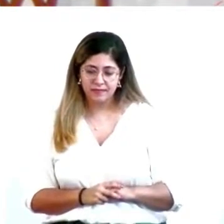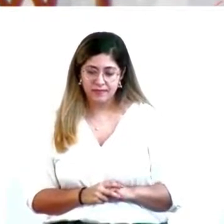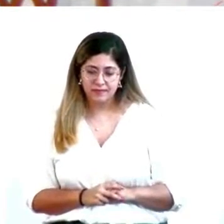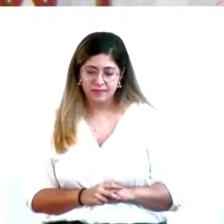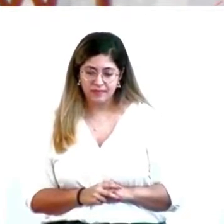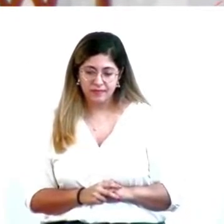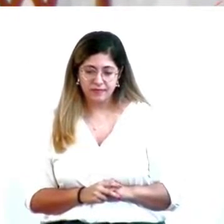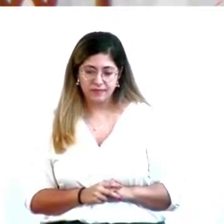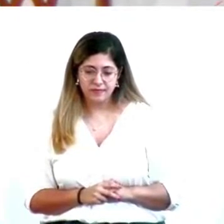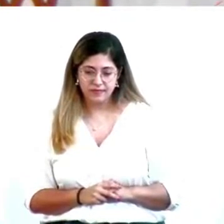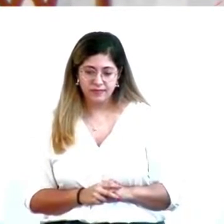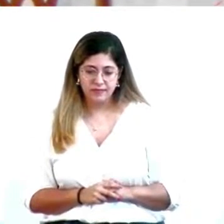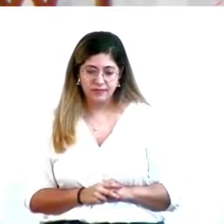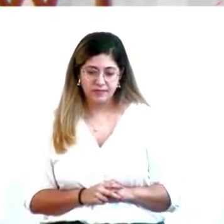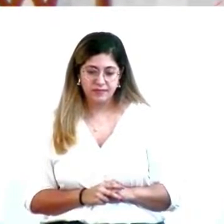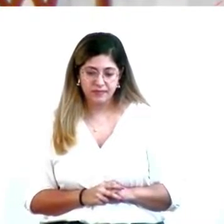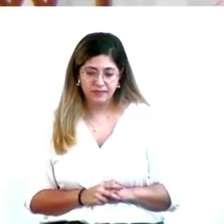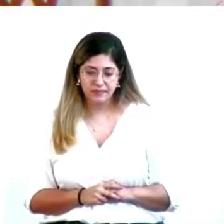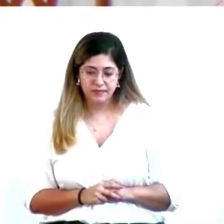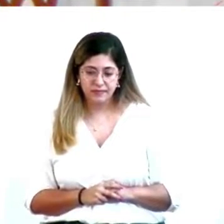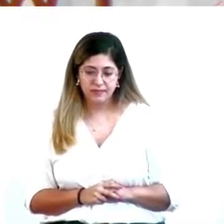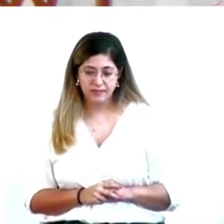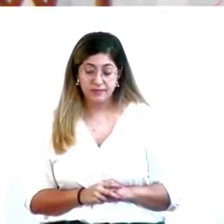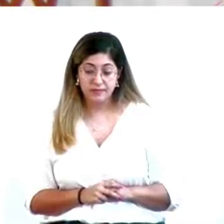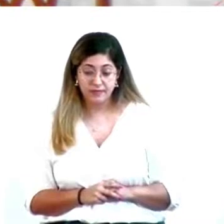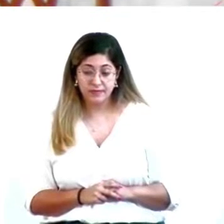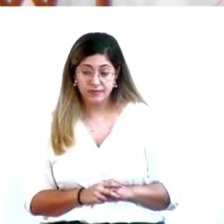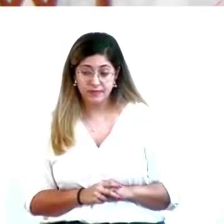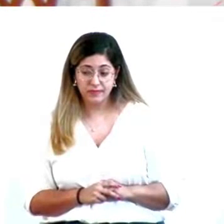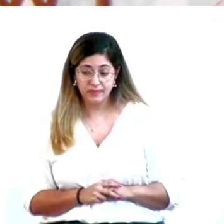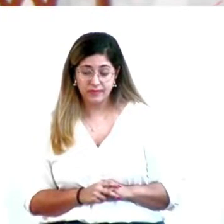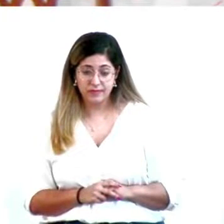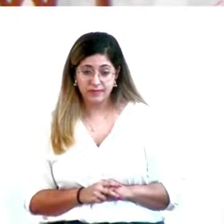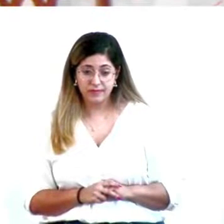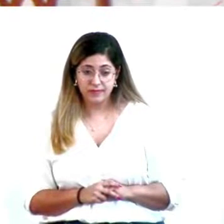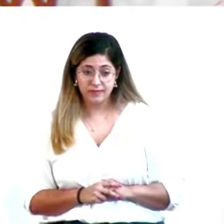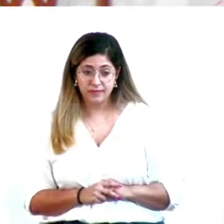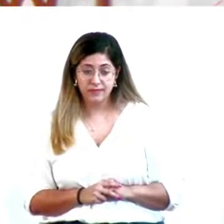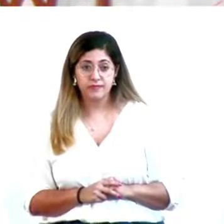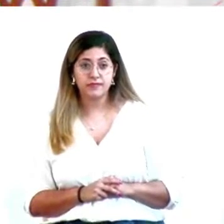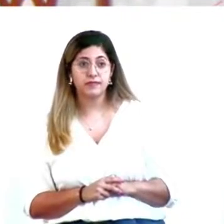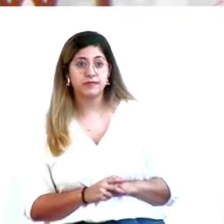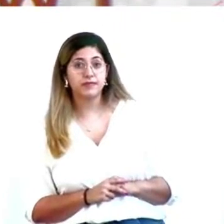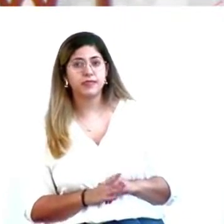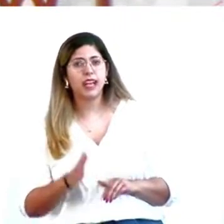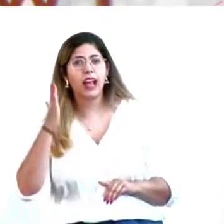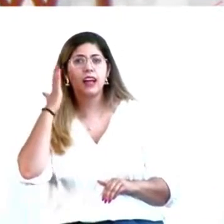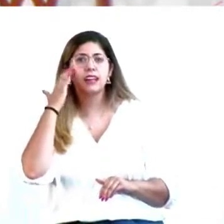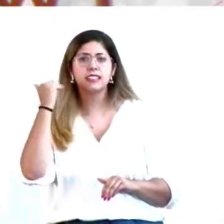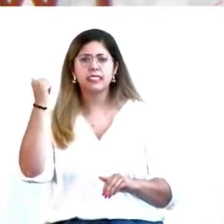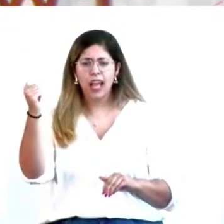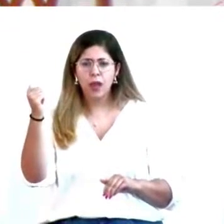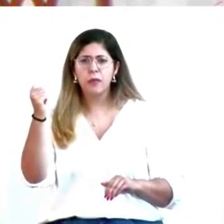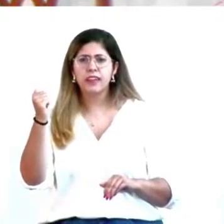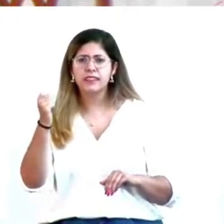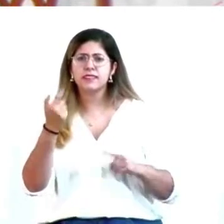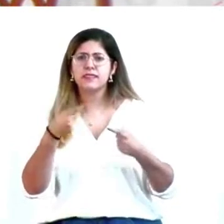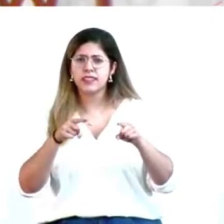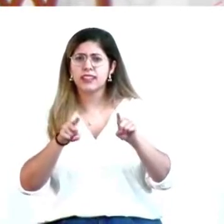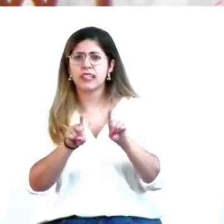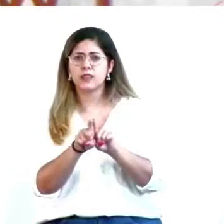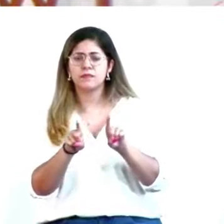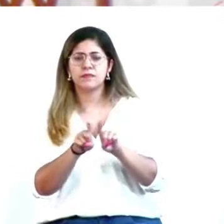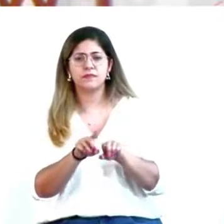Mas ele não para por aí. Olha o que vem a seguir. Ele diz, sabei pois isto,